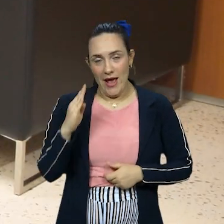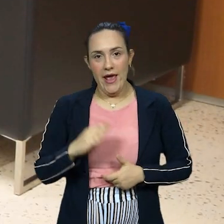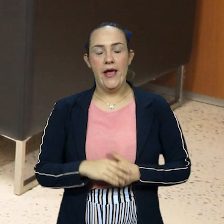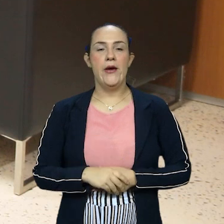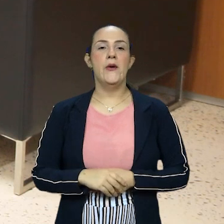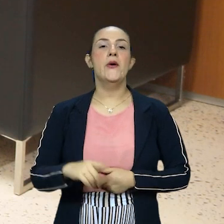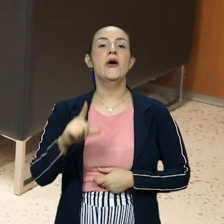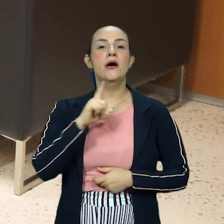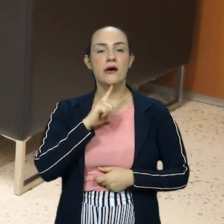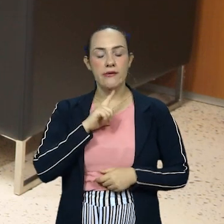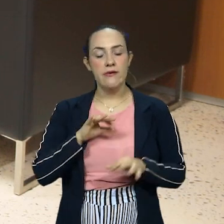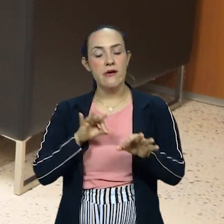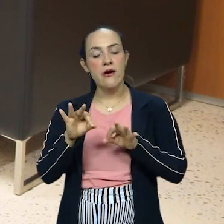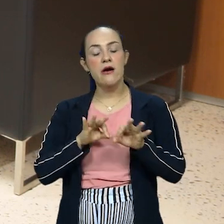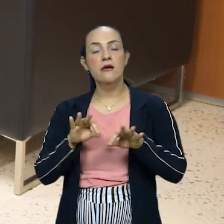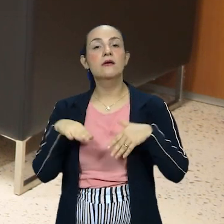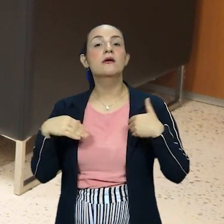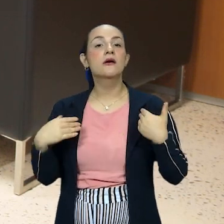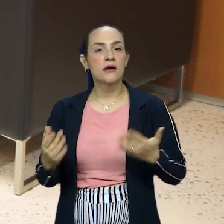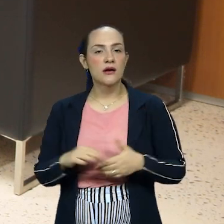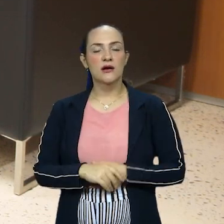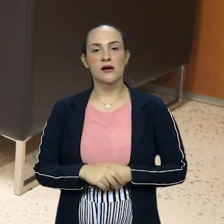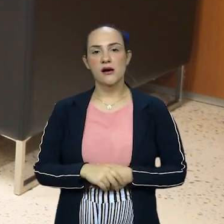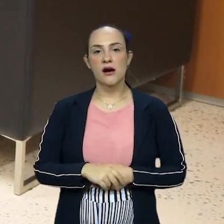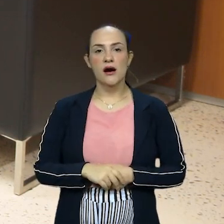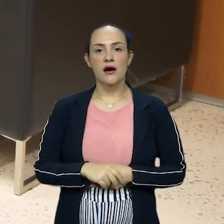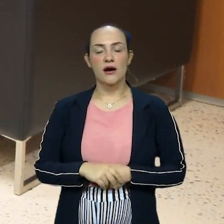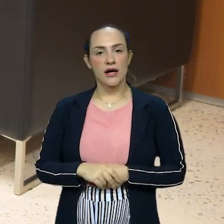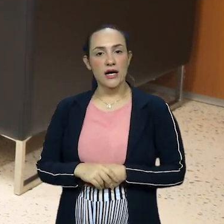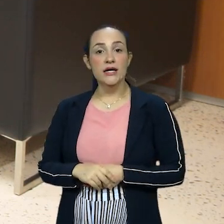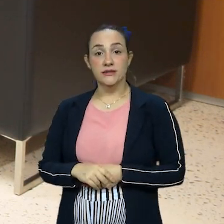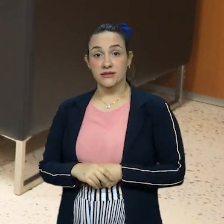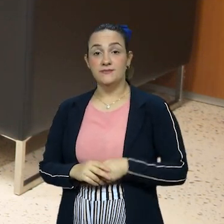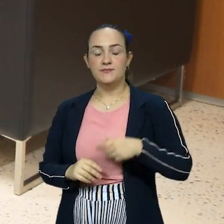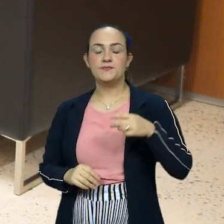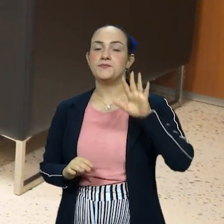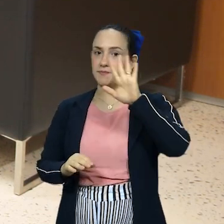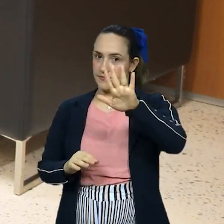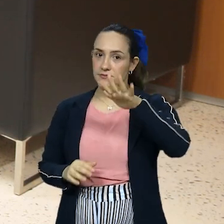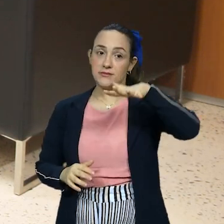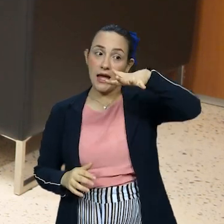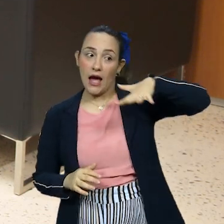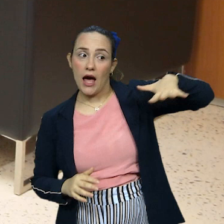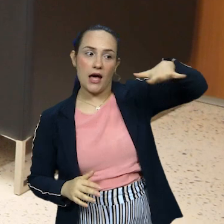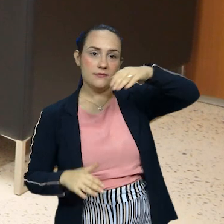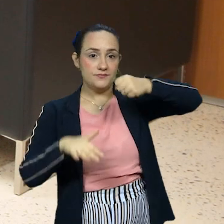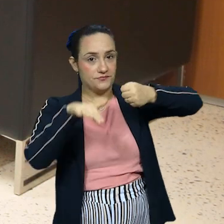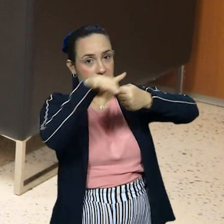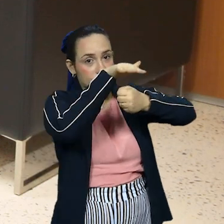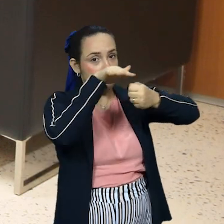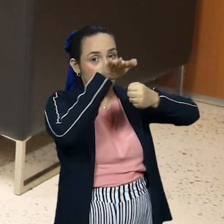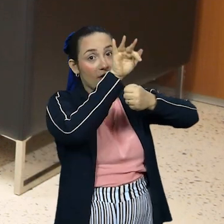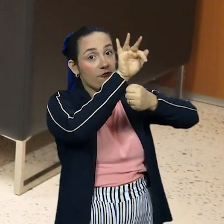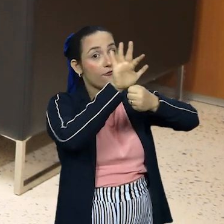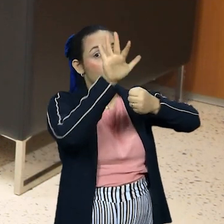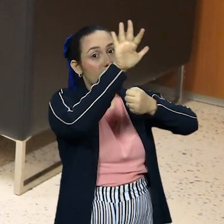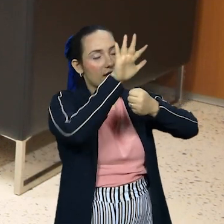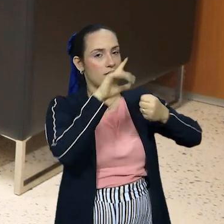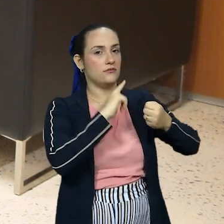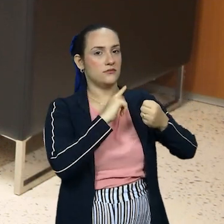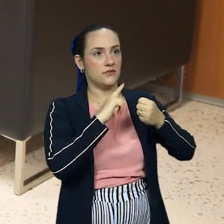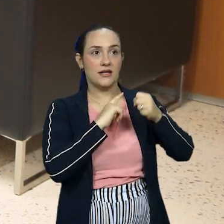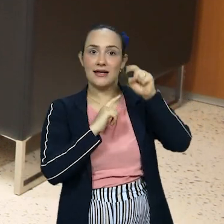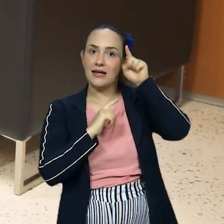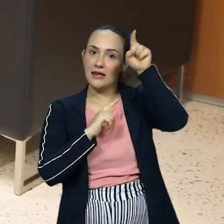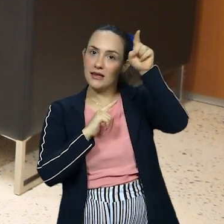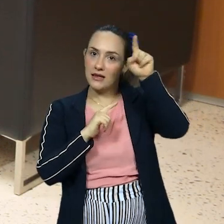Brasil, nós temos a seguinte composição. Em nível federal, né, a Justiça Militar Federal, ela